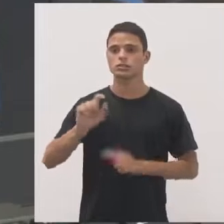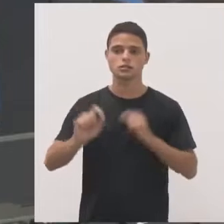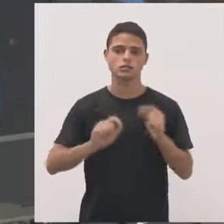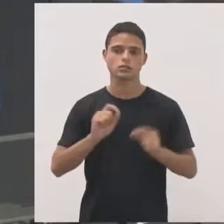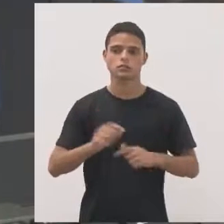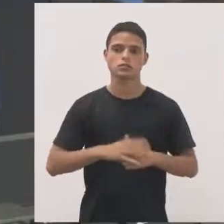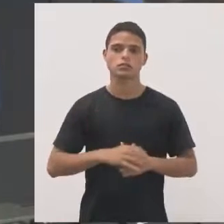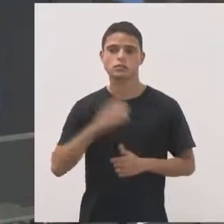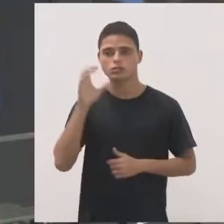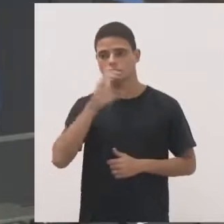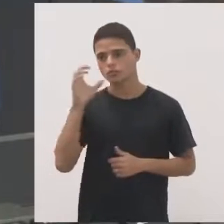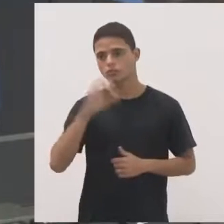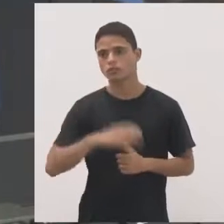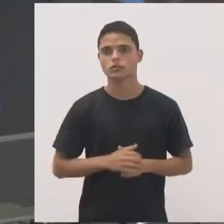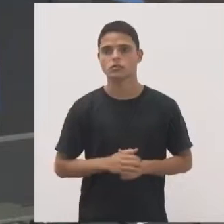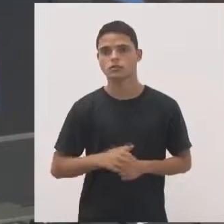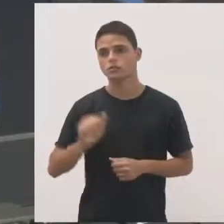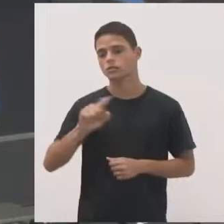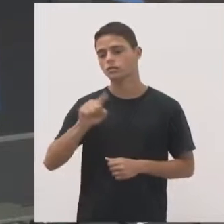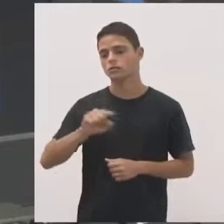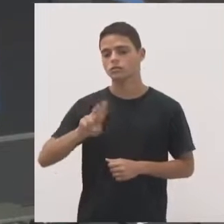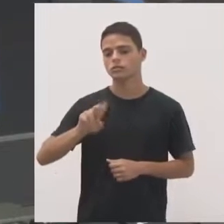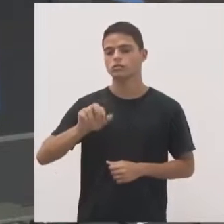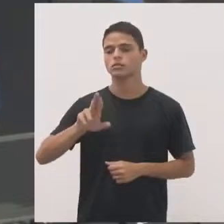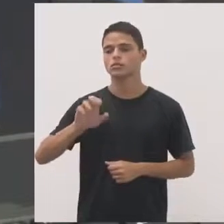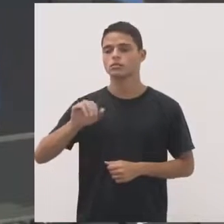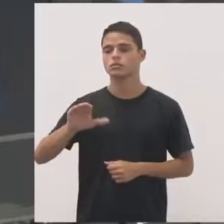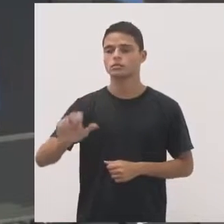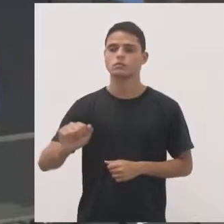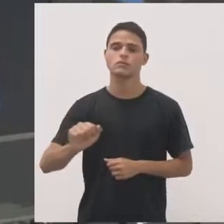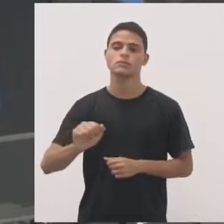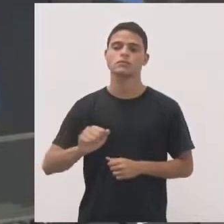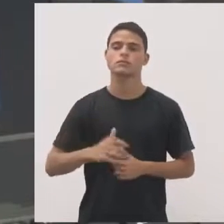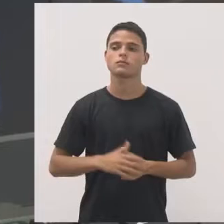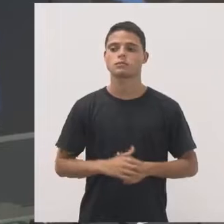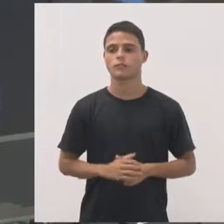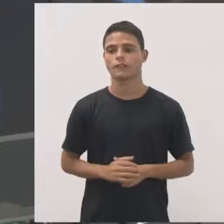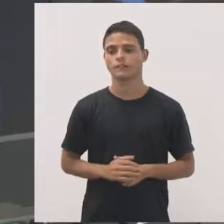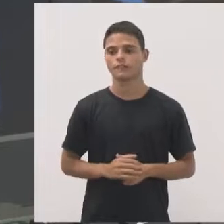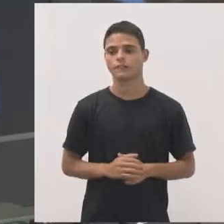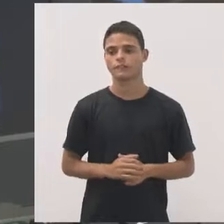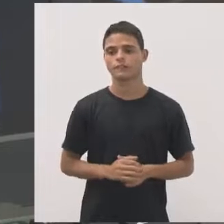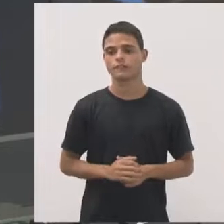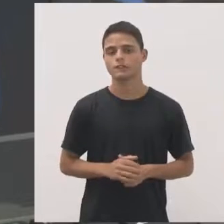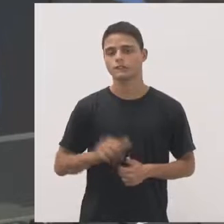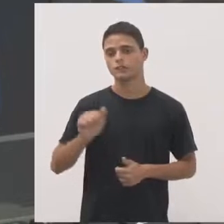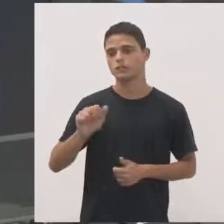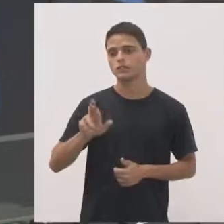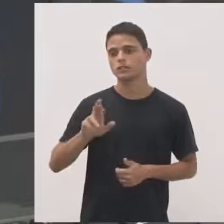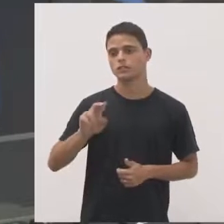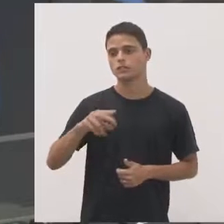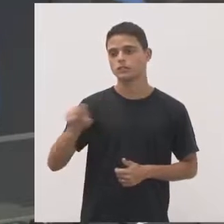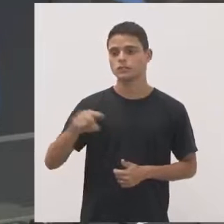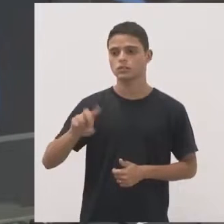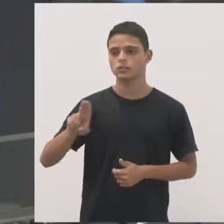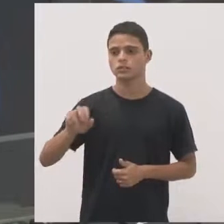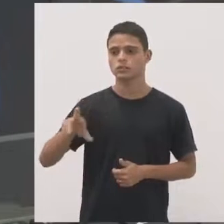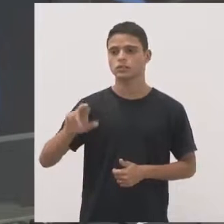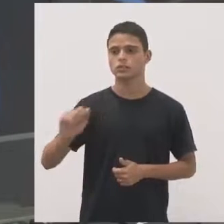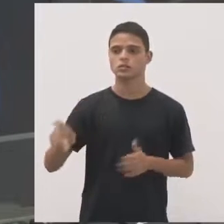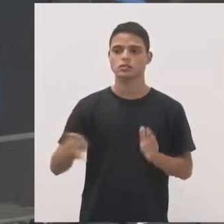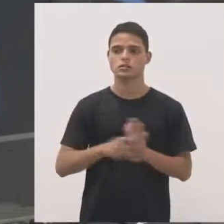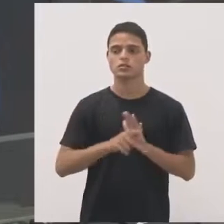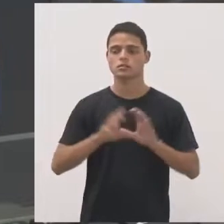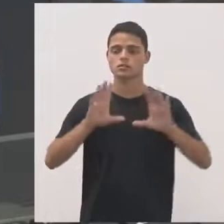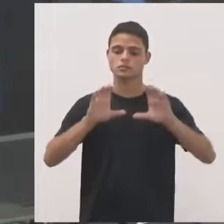Falando rapidamente. Azure, ele é o Azure é um serviço de nuvem de armazenamento da